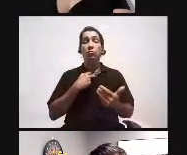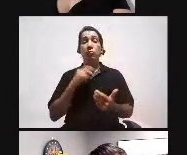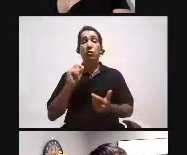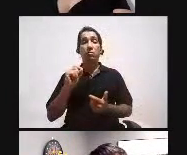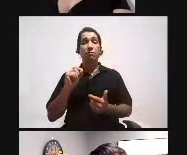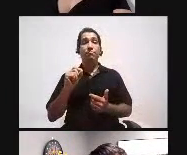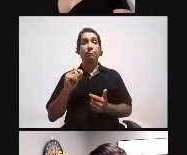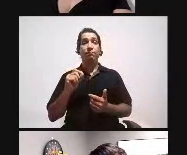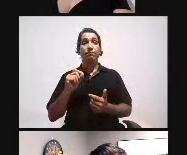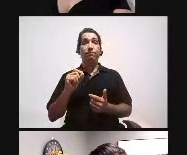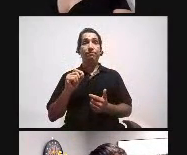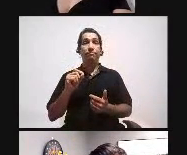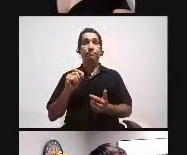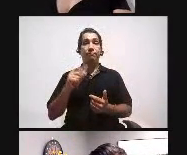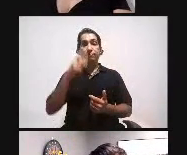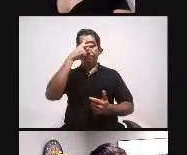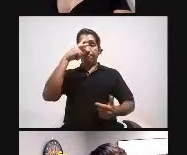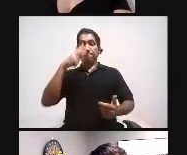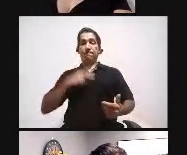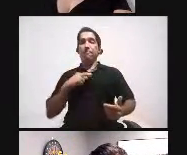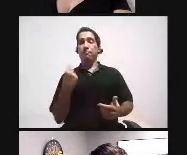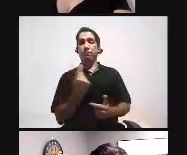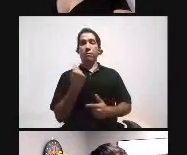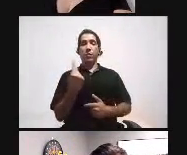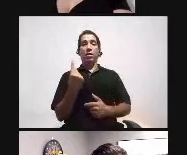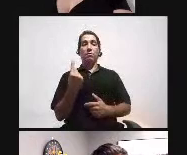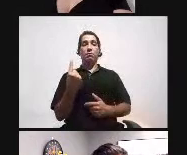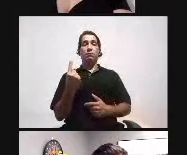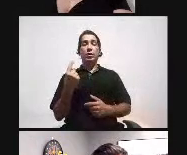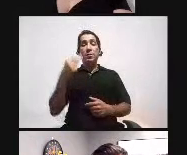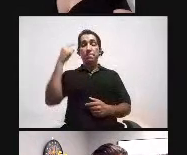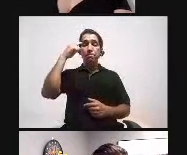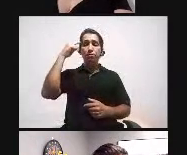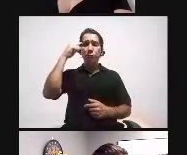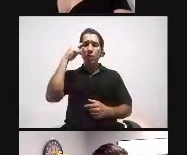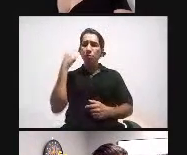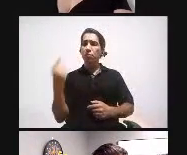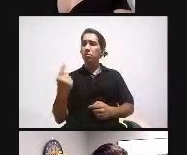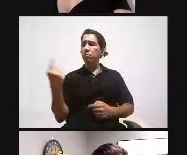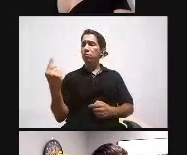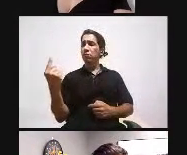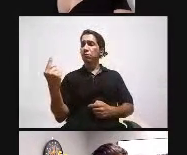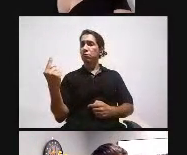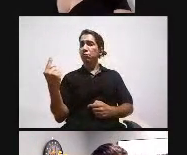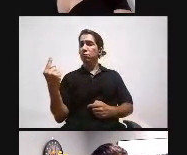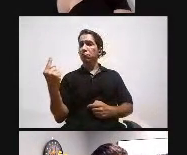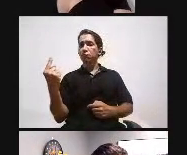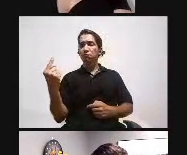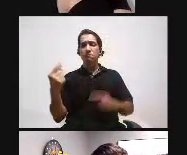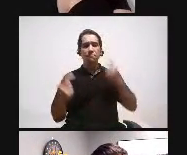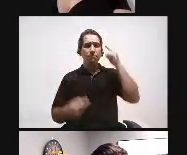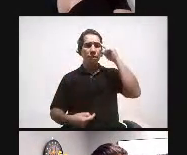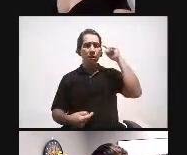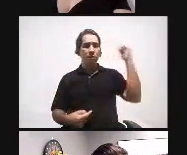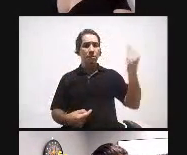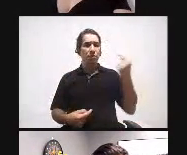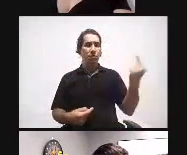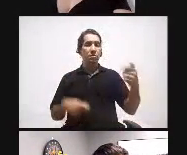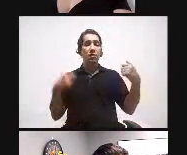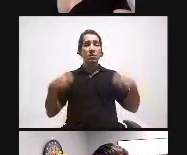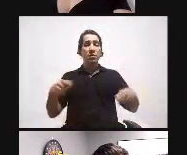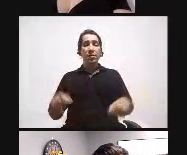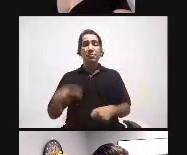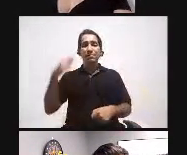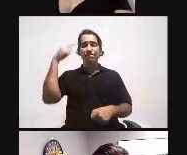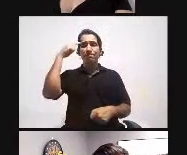individualistas, eles têm que ser coletivistas, colaboracionistas, trabalhar de forma compartilhada, em equipe, em